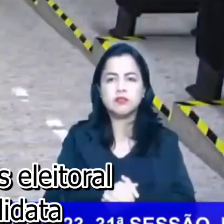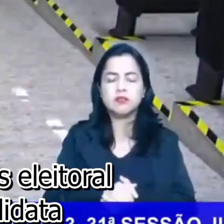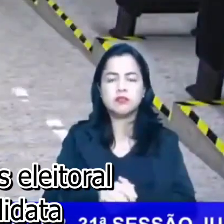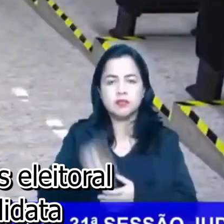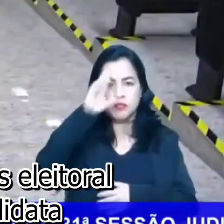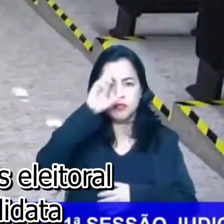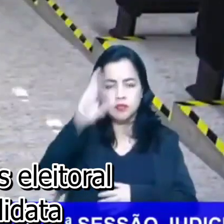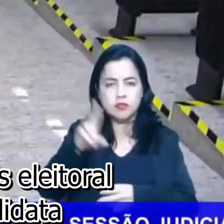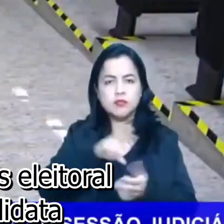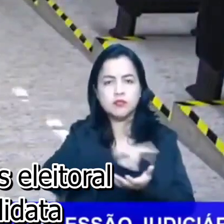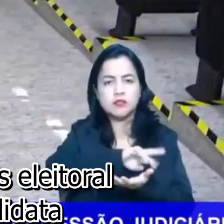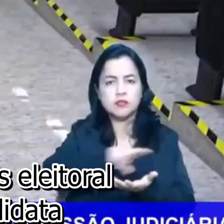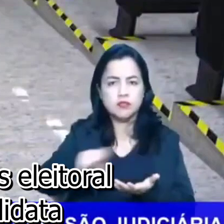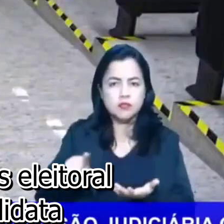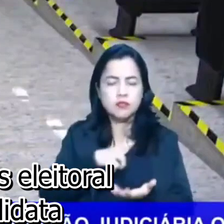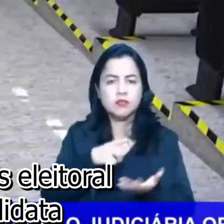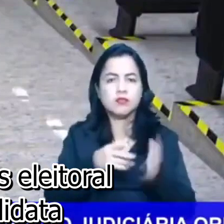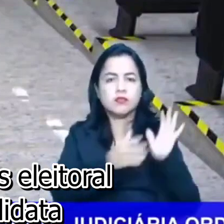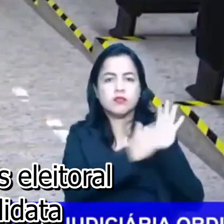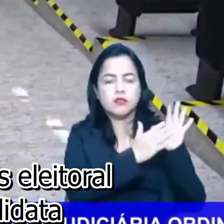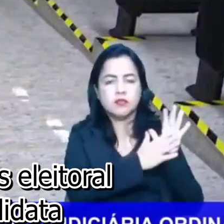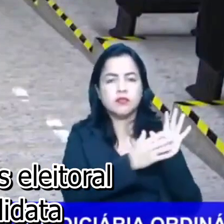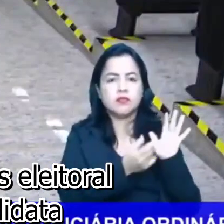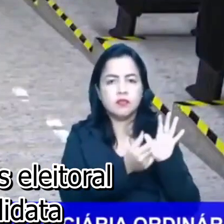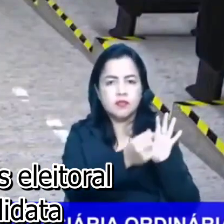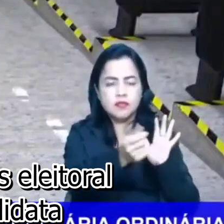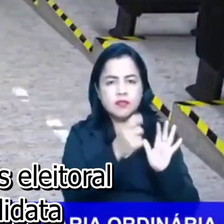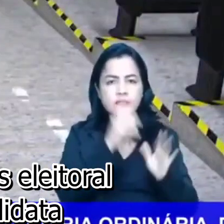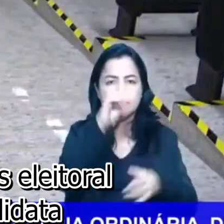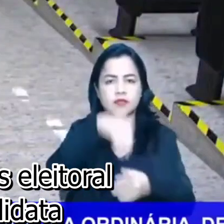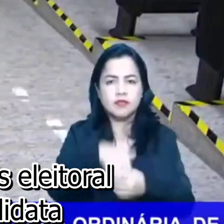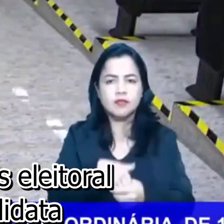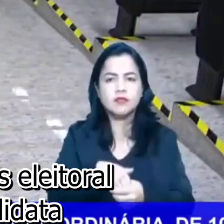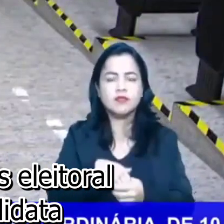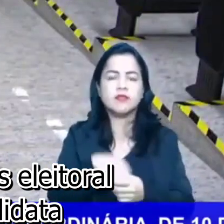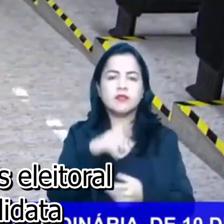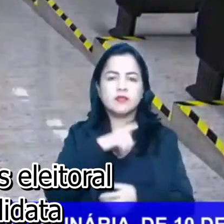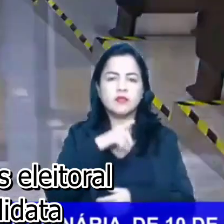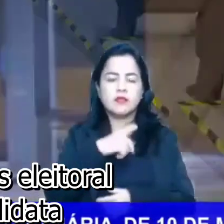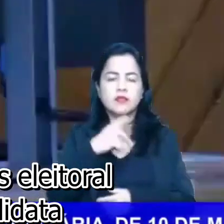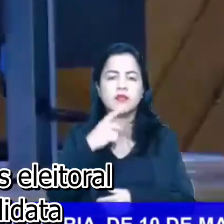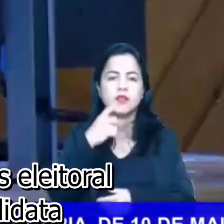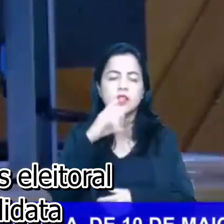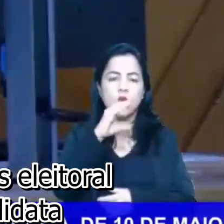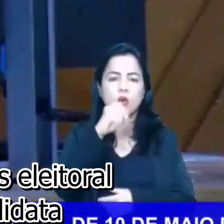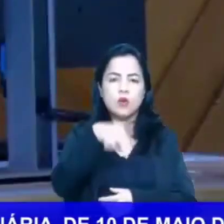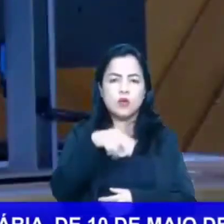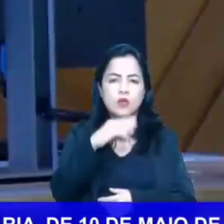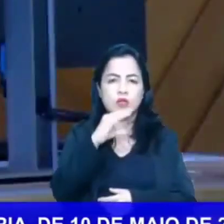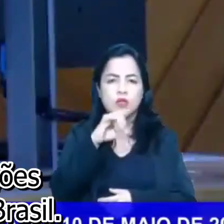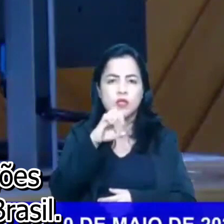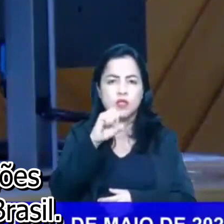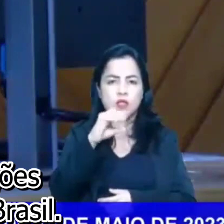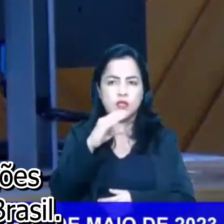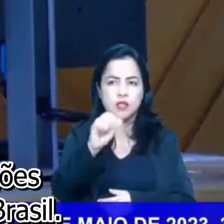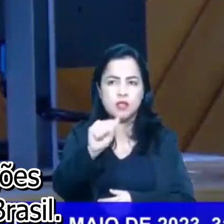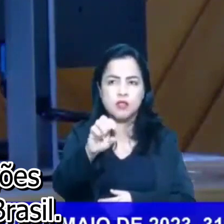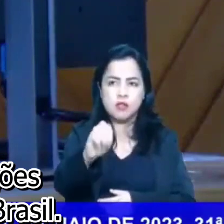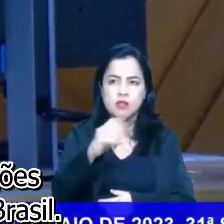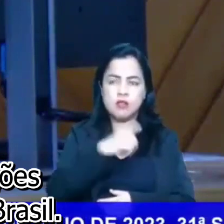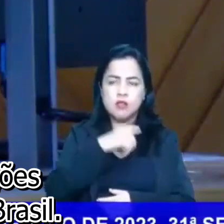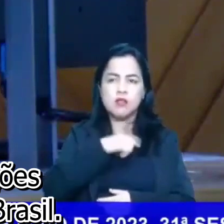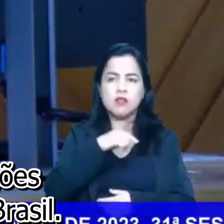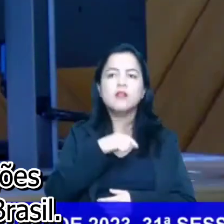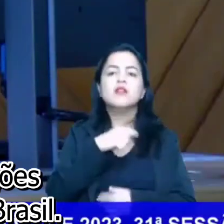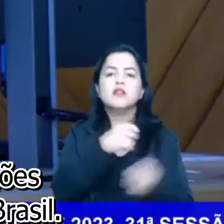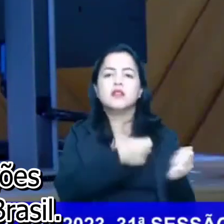aqui trata-se de prestação de contas eleitoral de Vânia Conceição Pinto de Oliveira, candidata ao cargo de deputado estadual nas